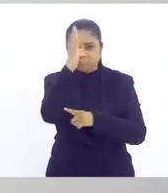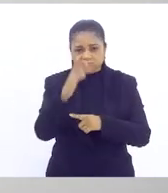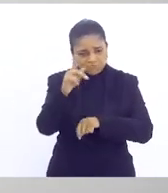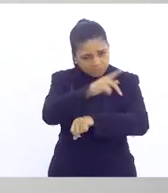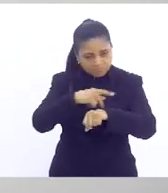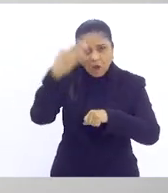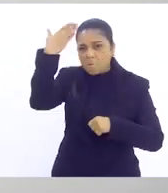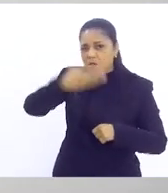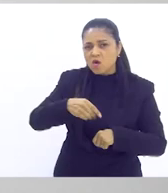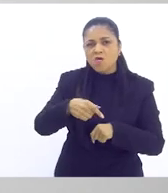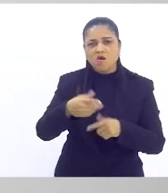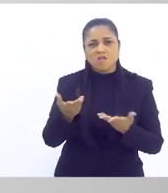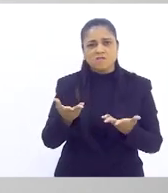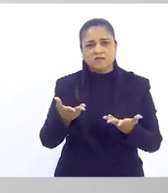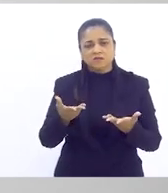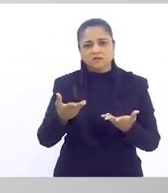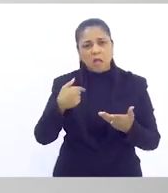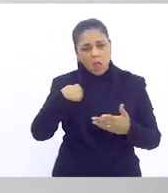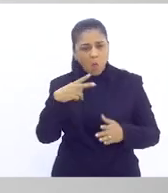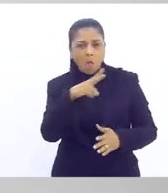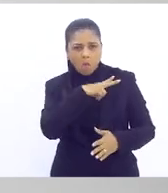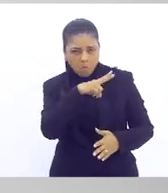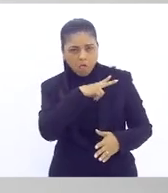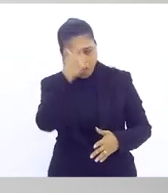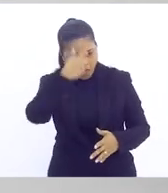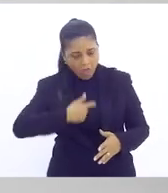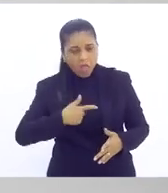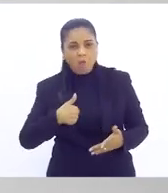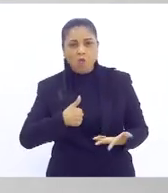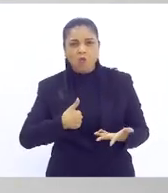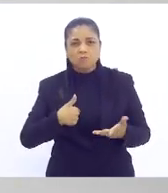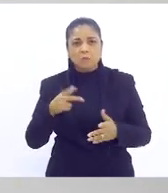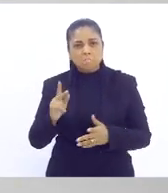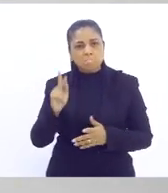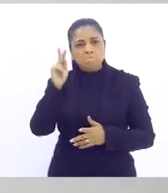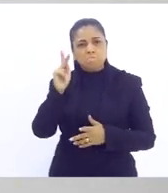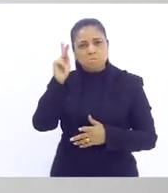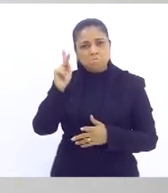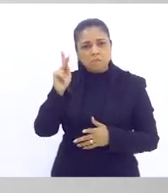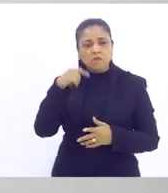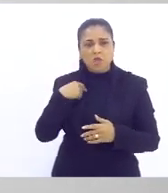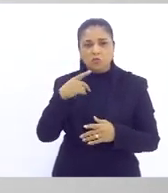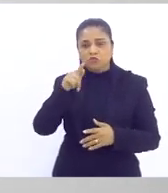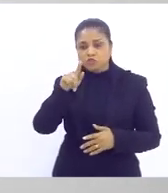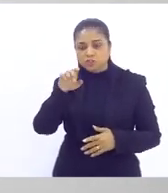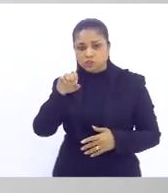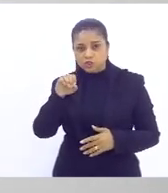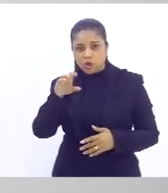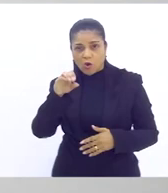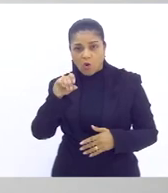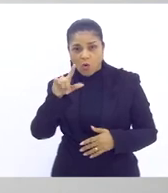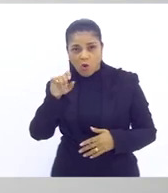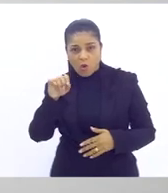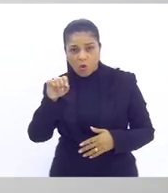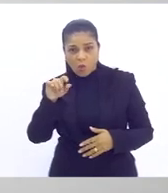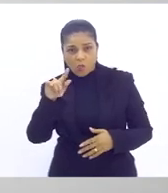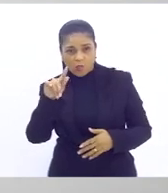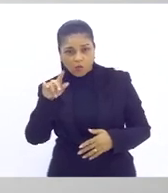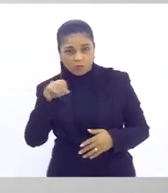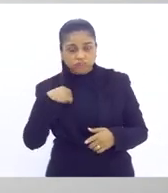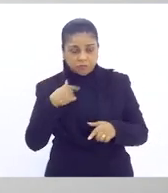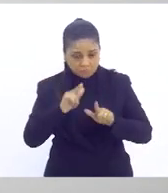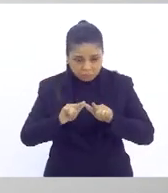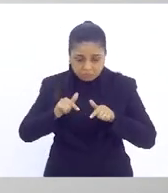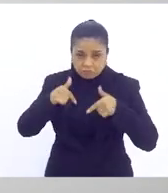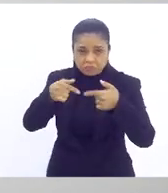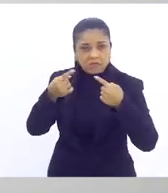vários momentos Eu particularmente é venho da Petrobras geólogo mas quando nós tivemos que